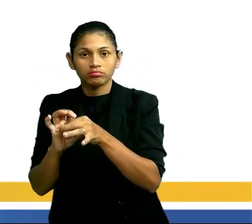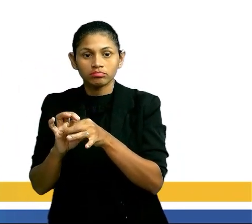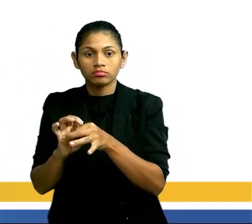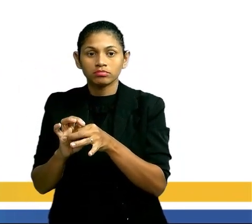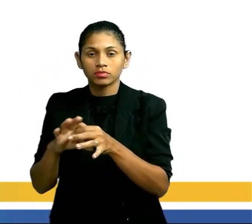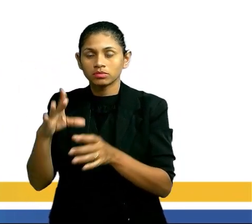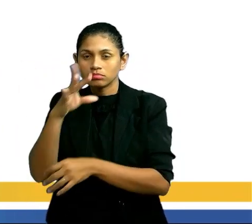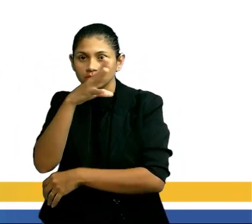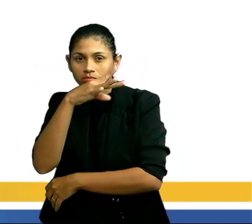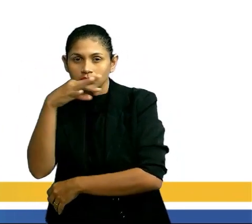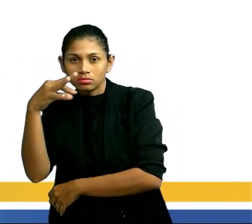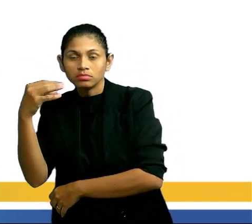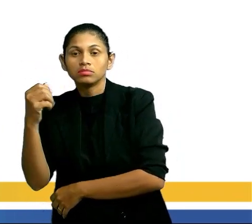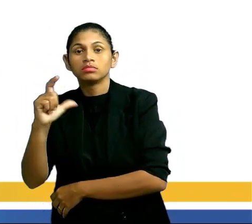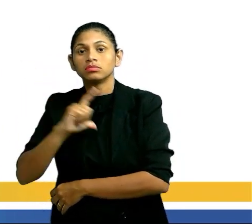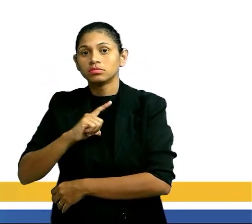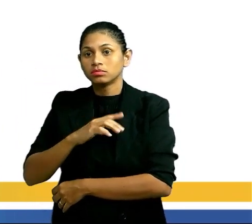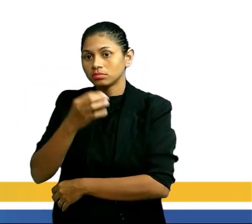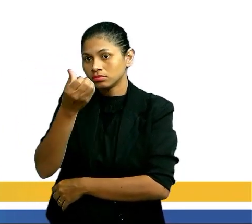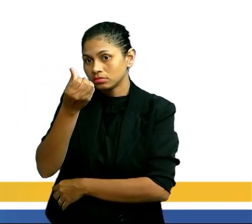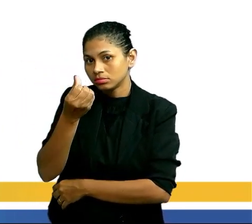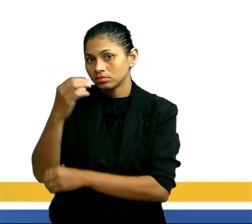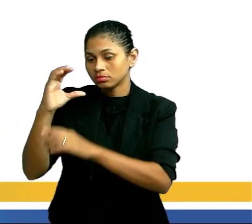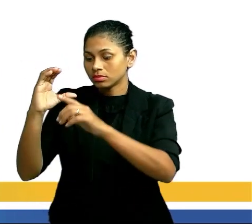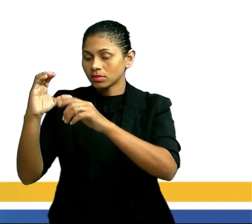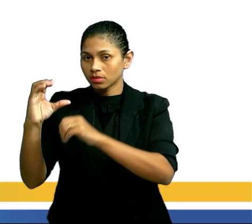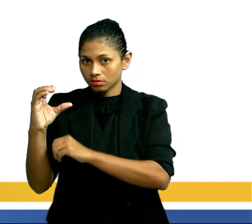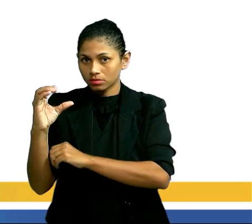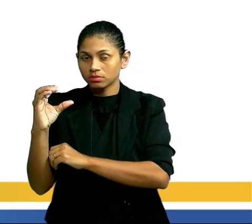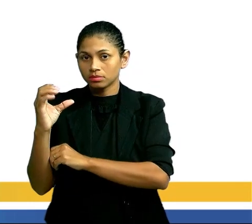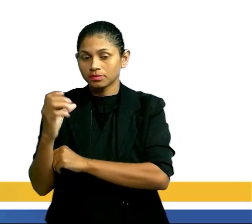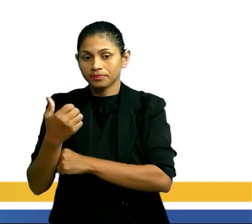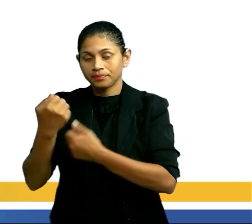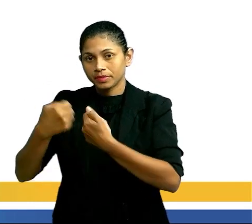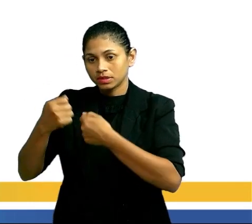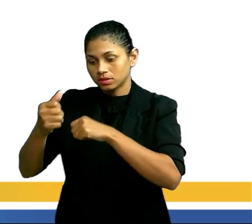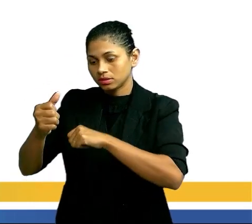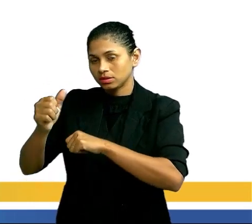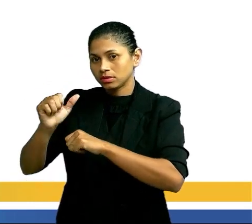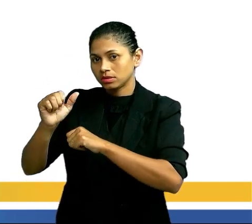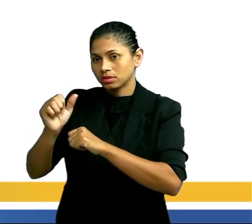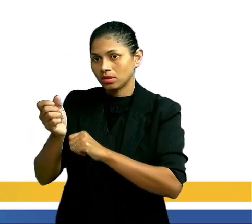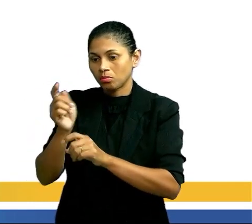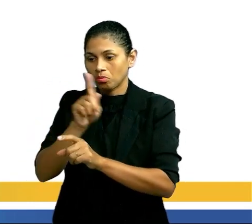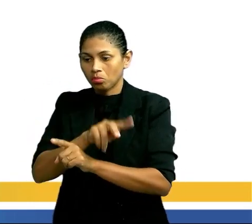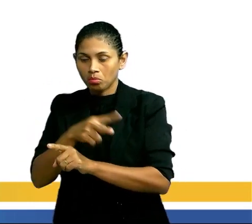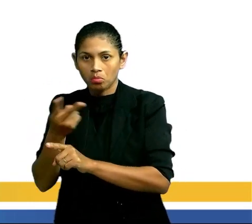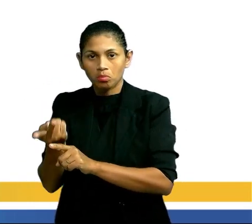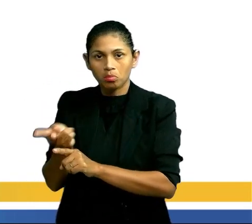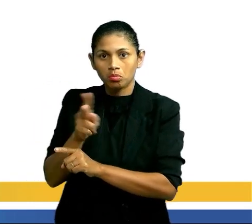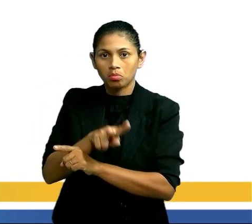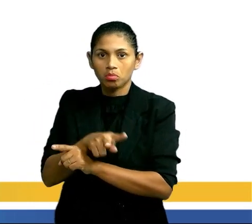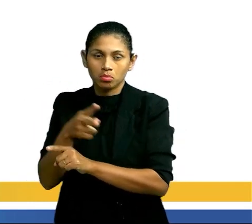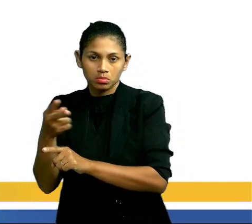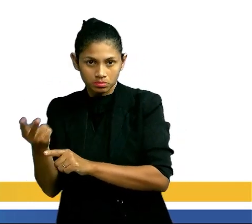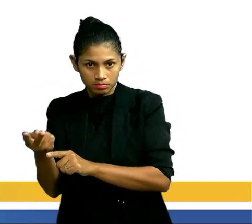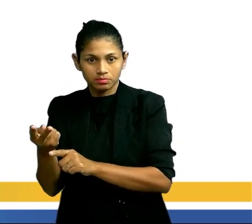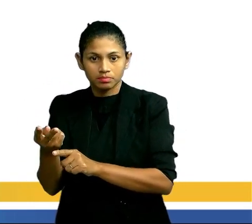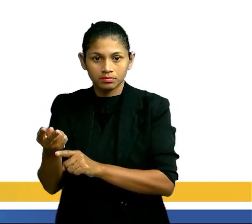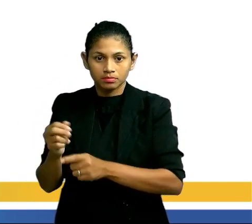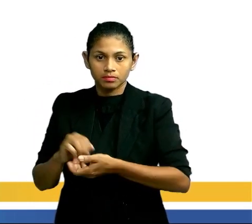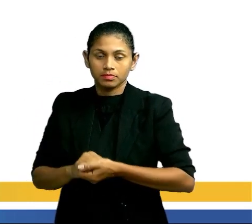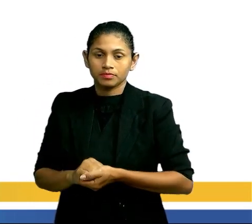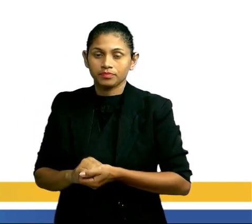e esses carbonos eles precisam ter ligações alternadas entre simples e duplas, e toda vez que nós tivermos essa